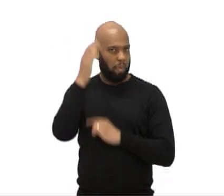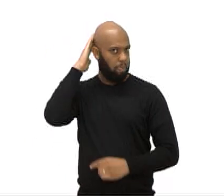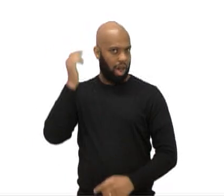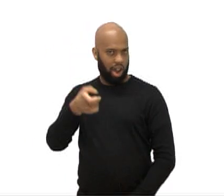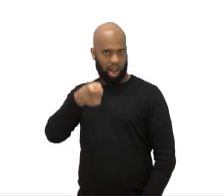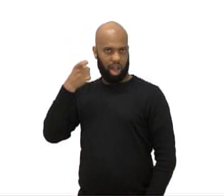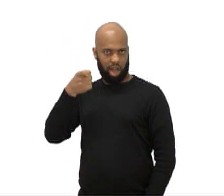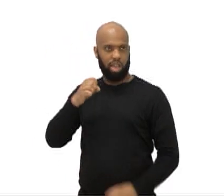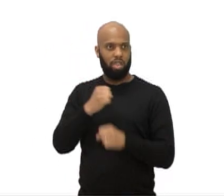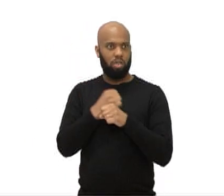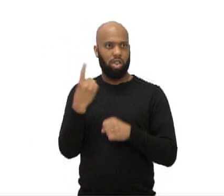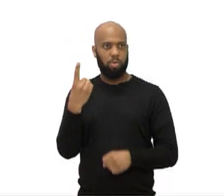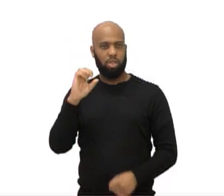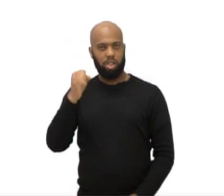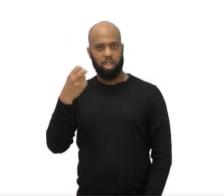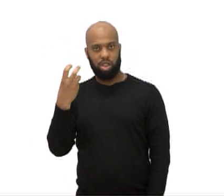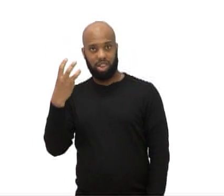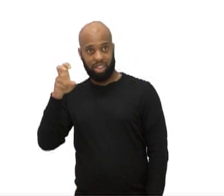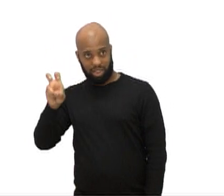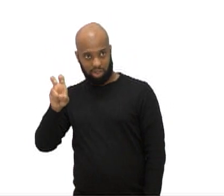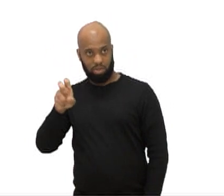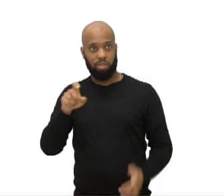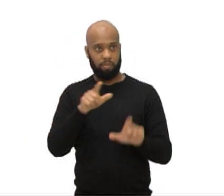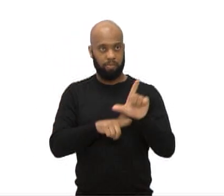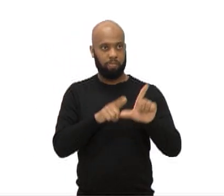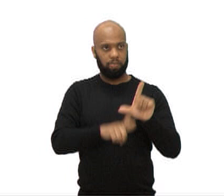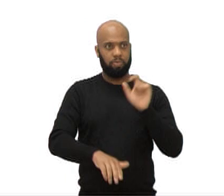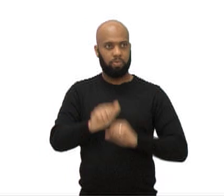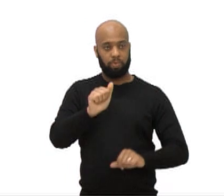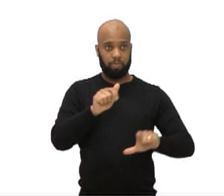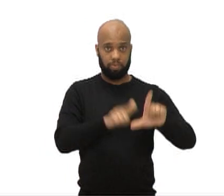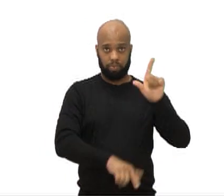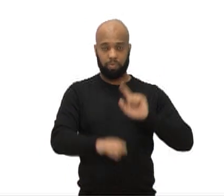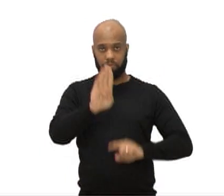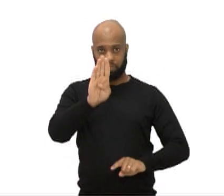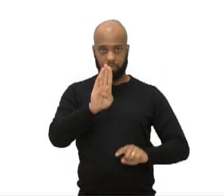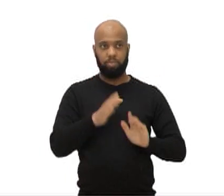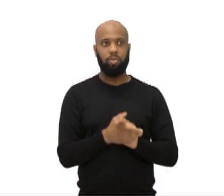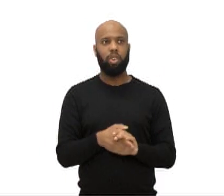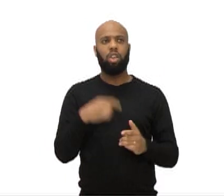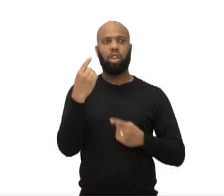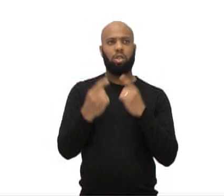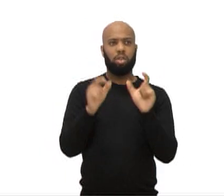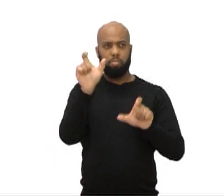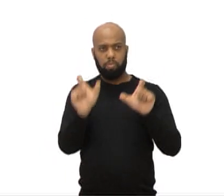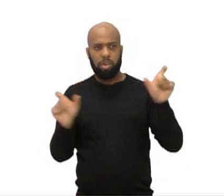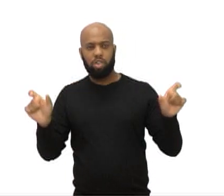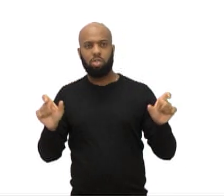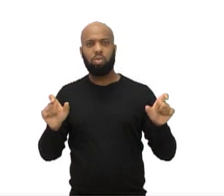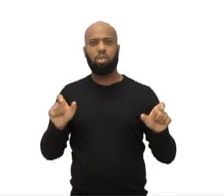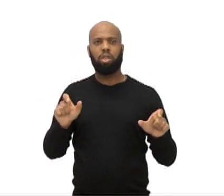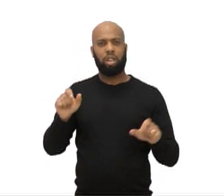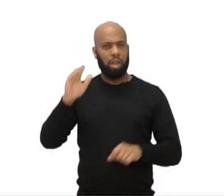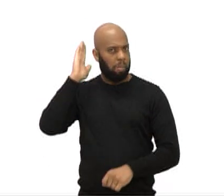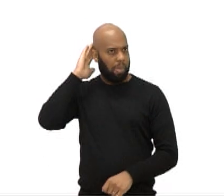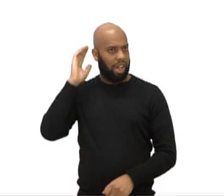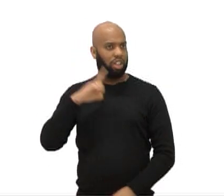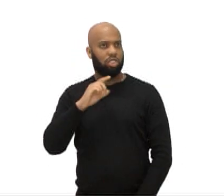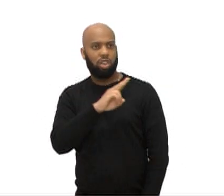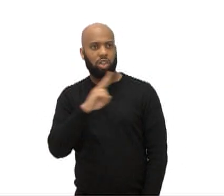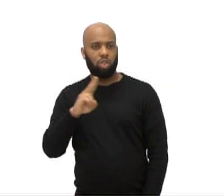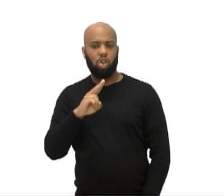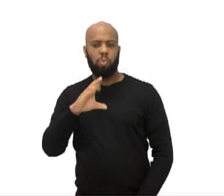em 1835? Essa é a A. E a B, quais pessoas no Grão-Pará recebiam a denominação